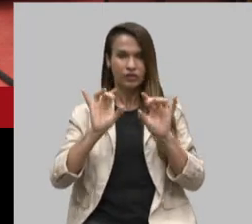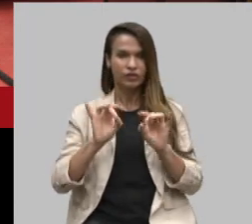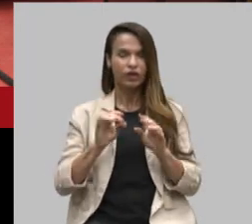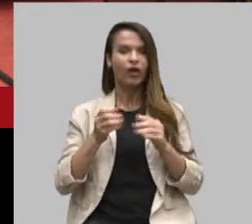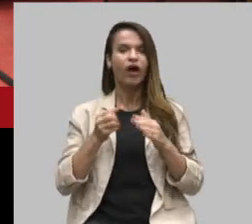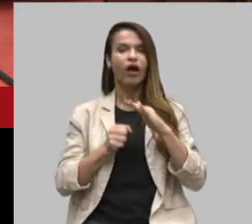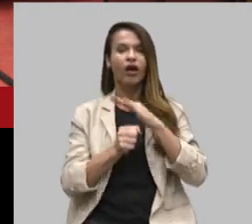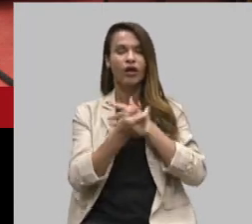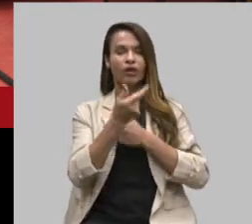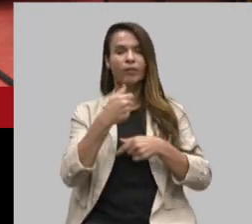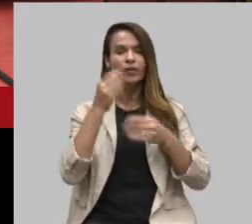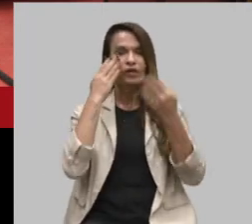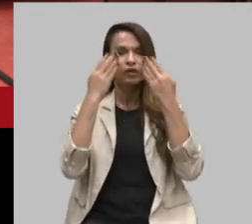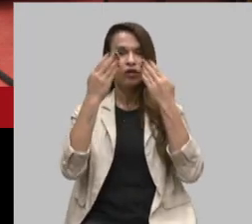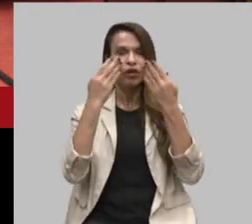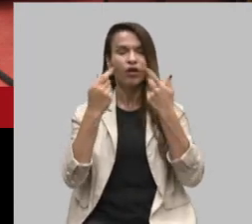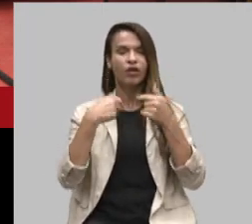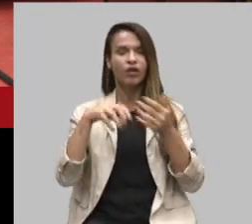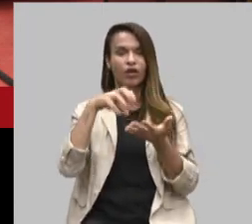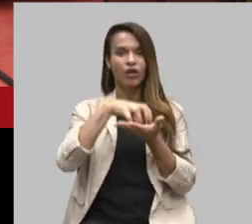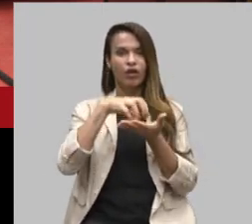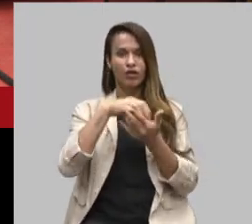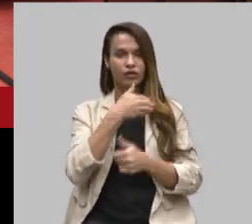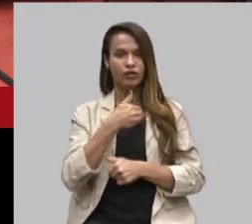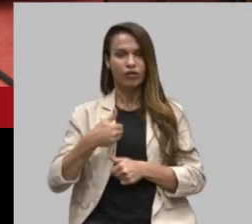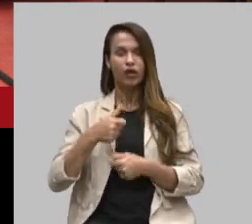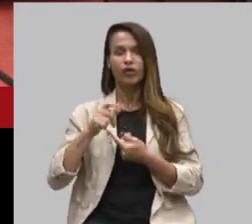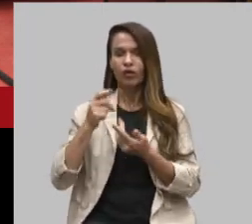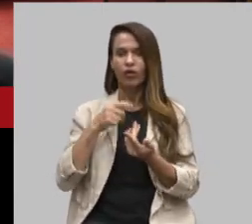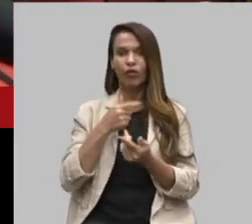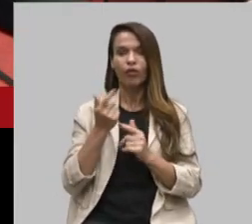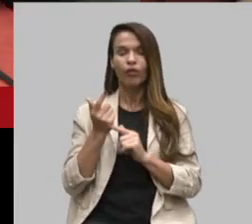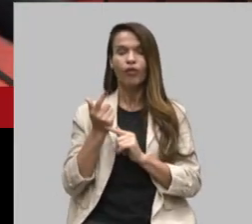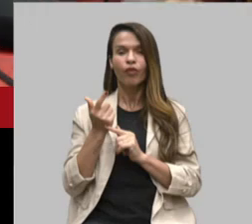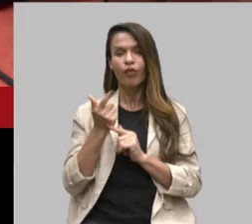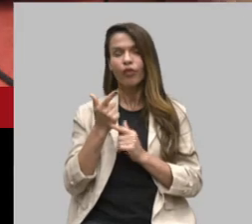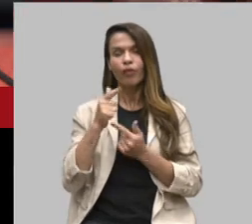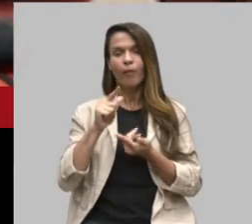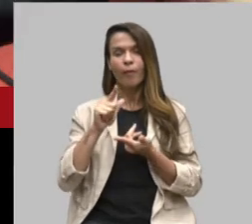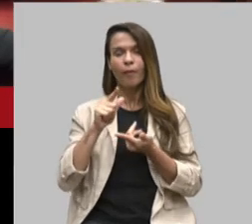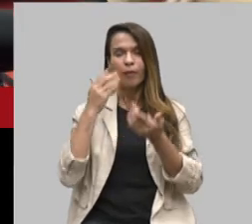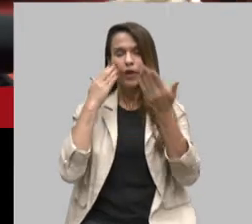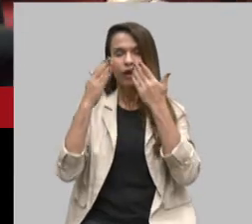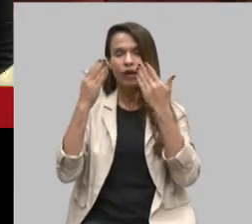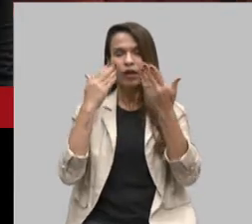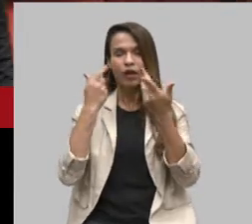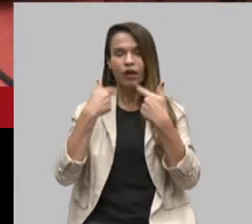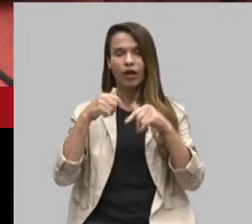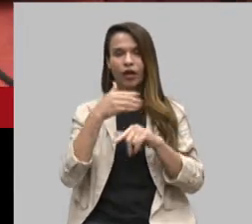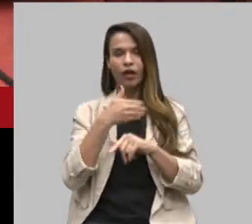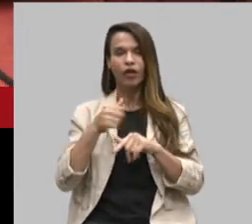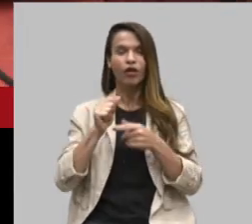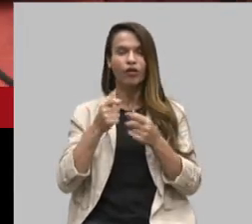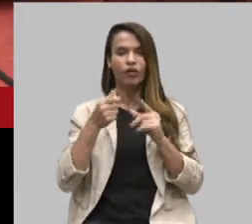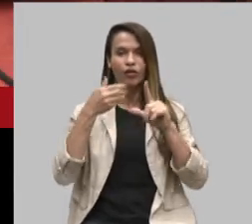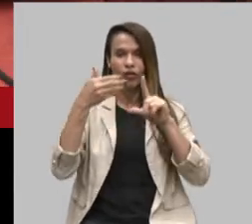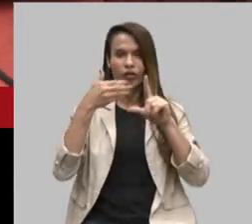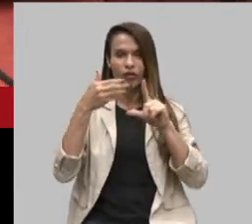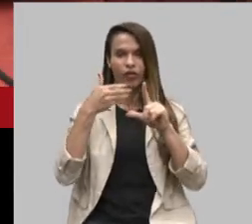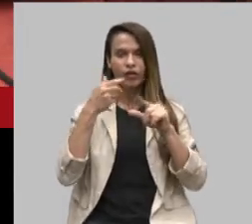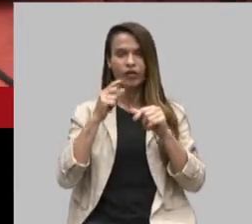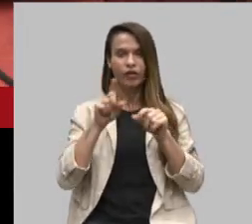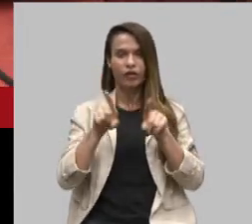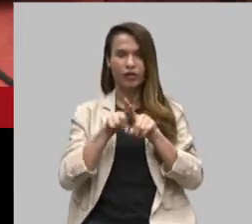rede pública enquanto os psicólogos escolares segundo diversos portais digitais como o portal sanar saúde e